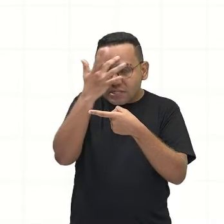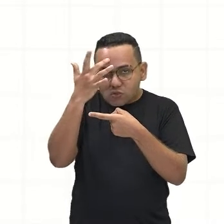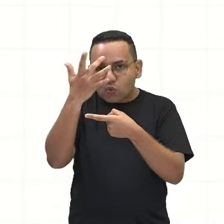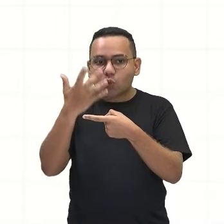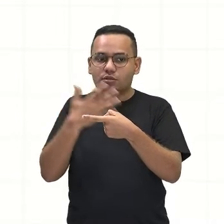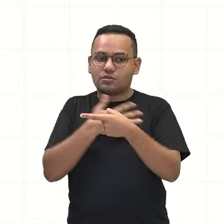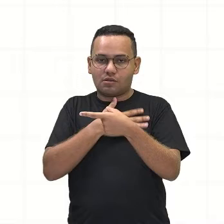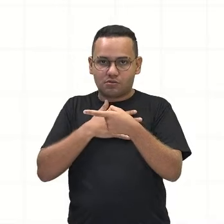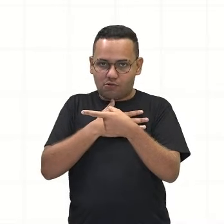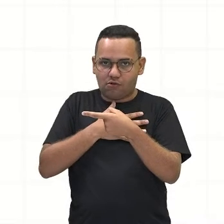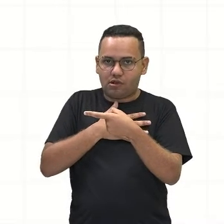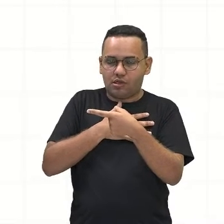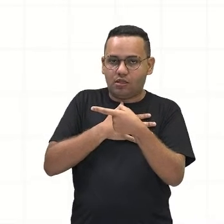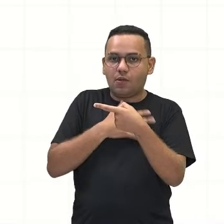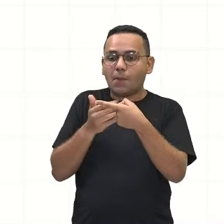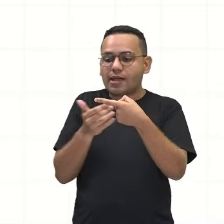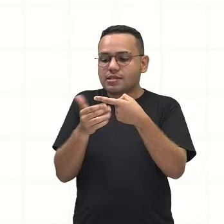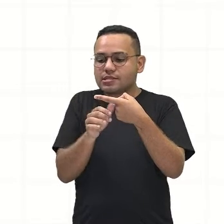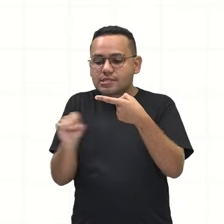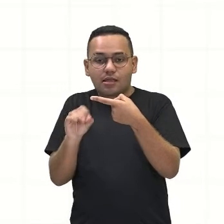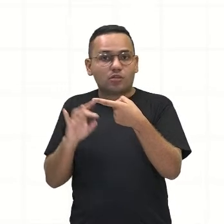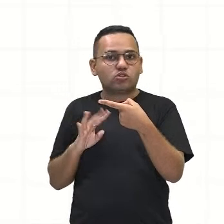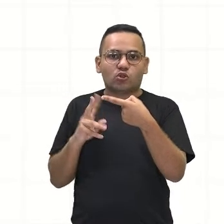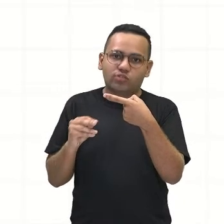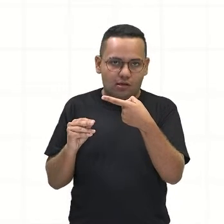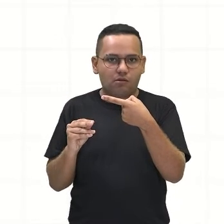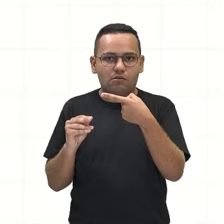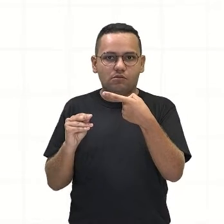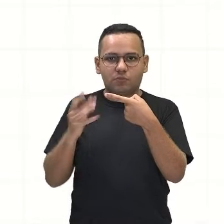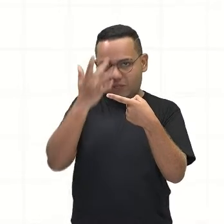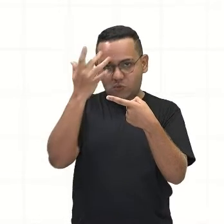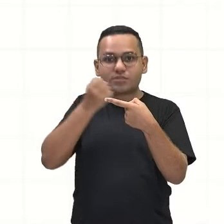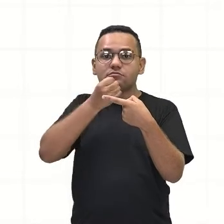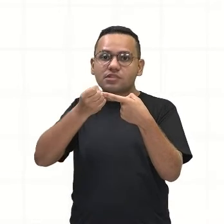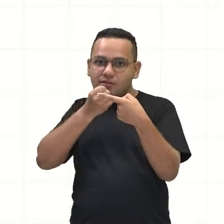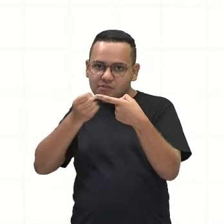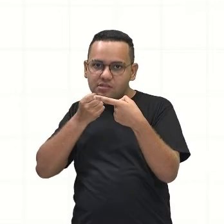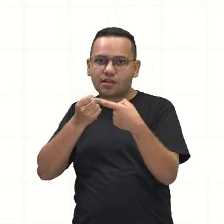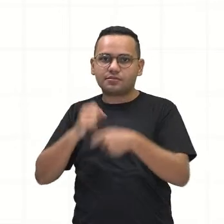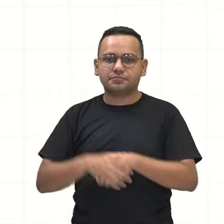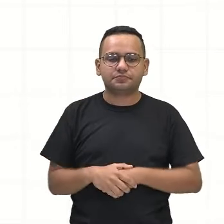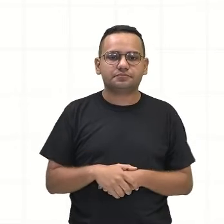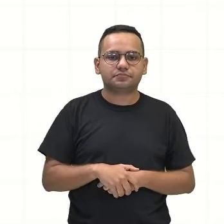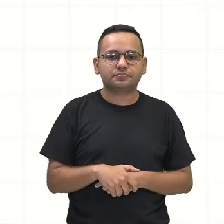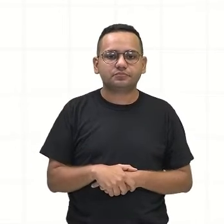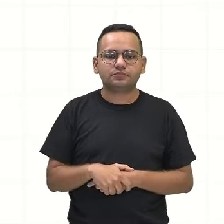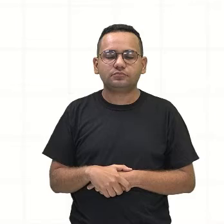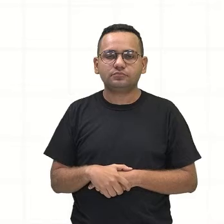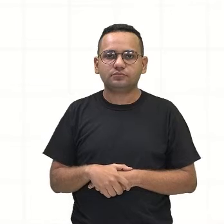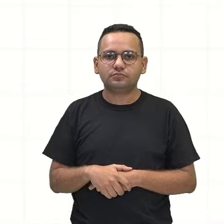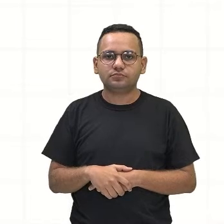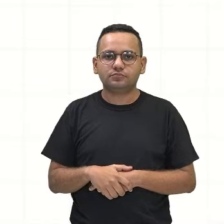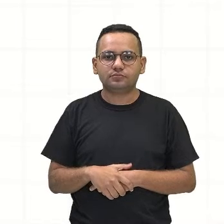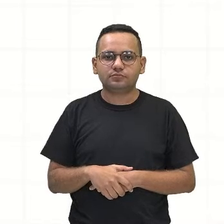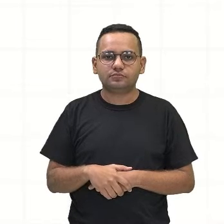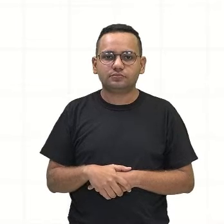100. 40 de 100. 40 por 100.